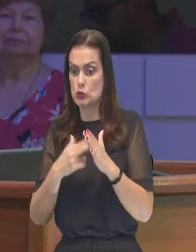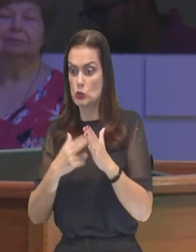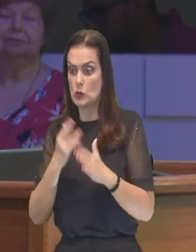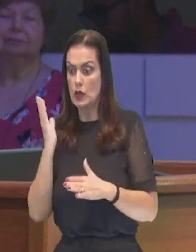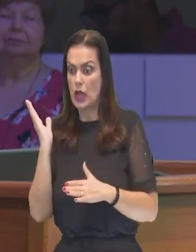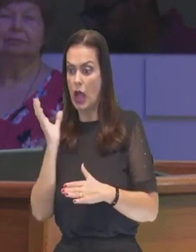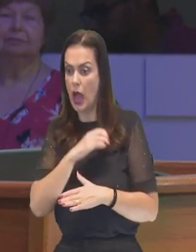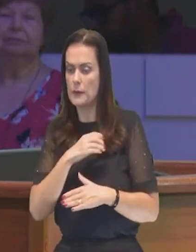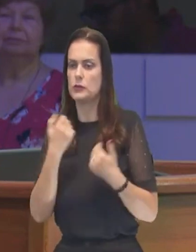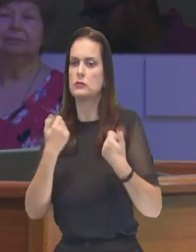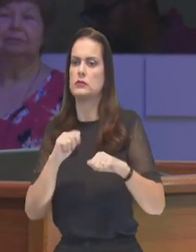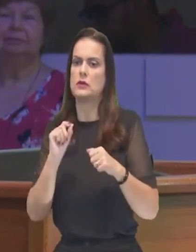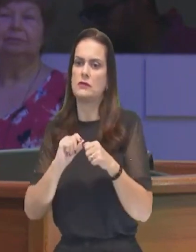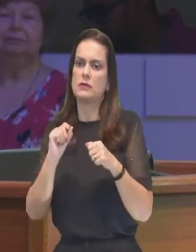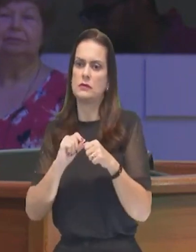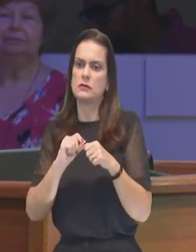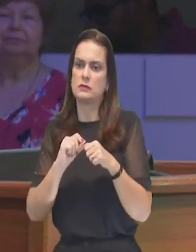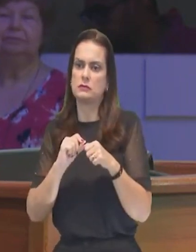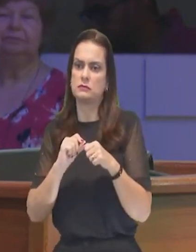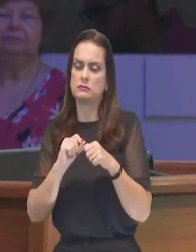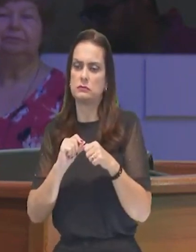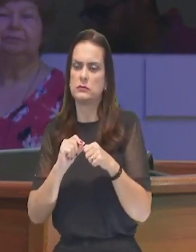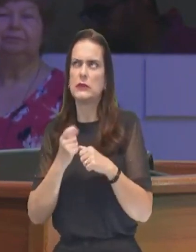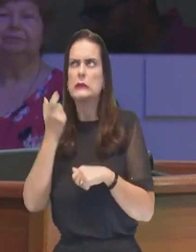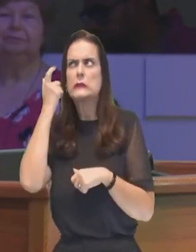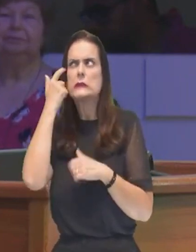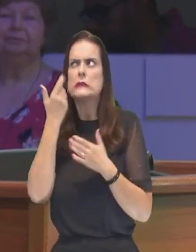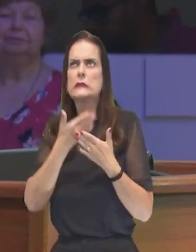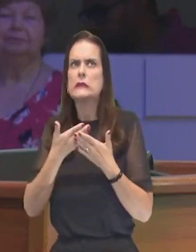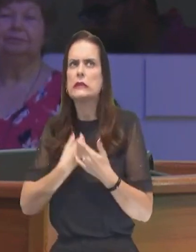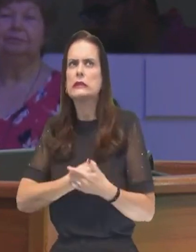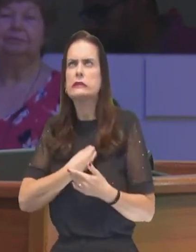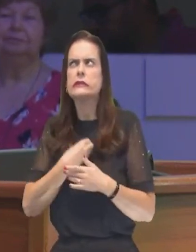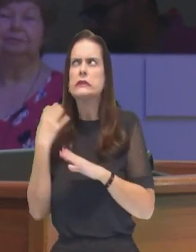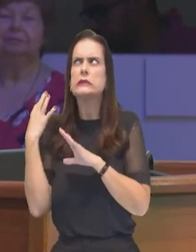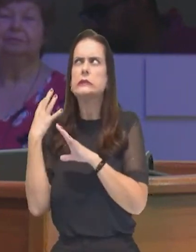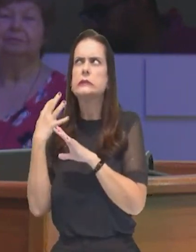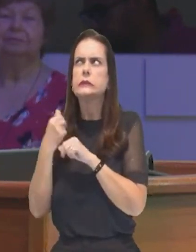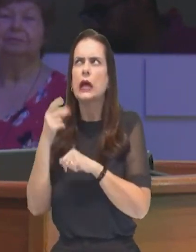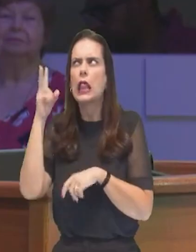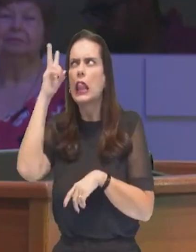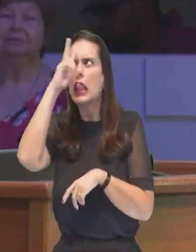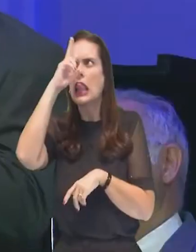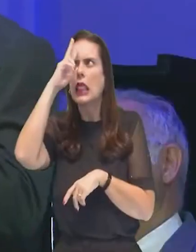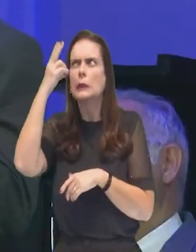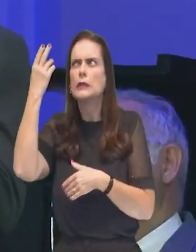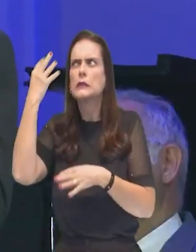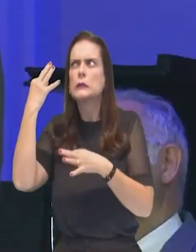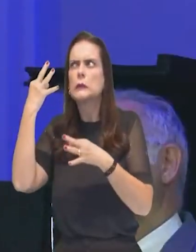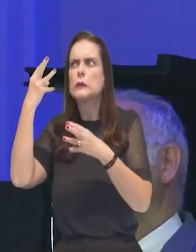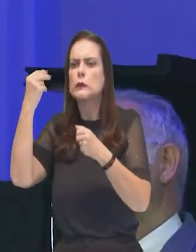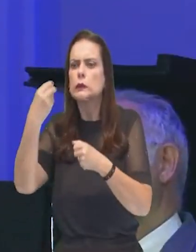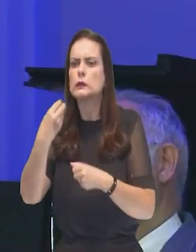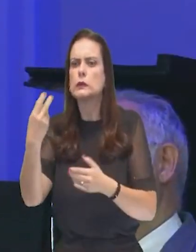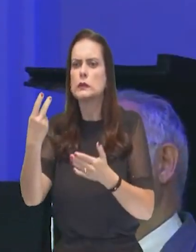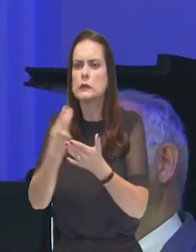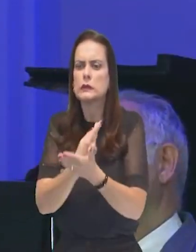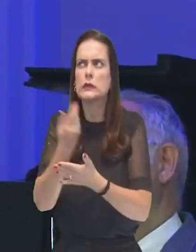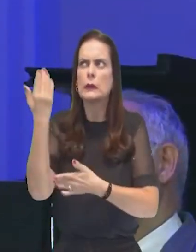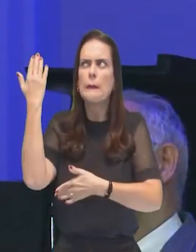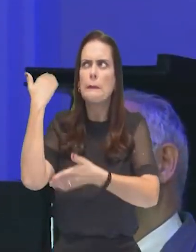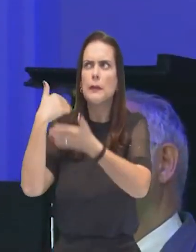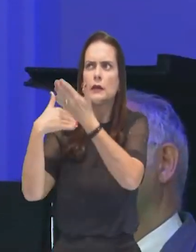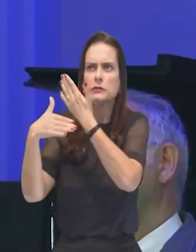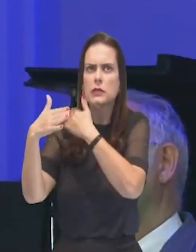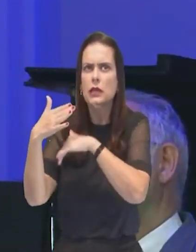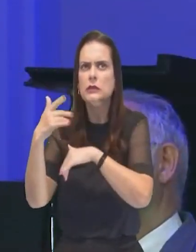já. E eu fiquei pensando na vida, fiz assim uma retrospectiva na vida, pensei